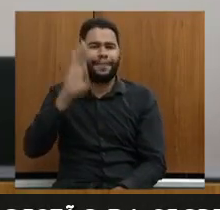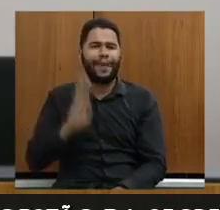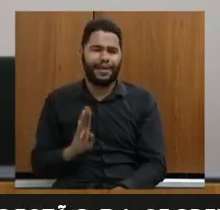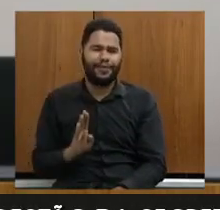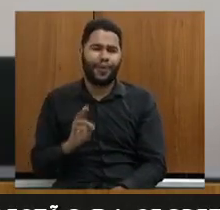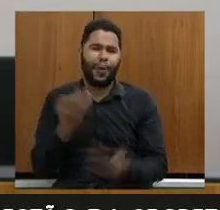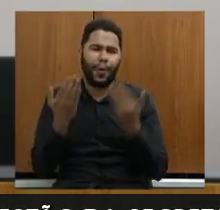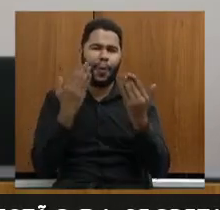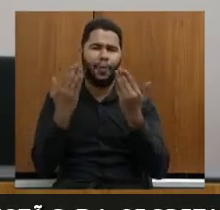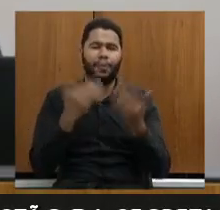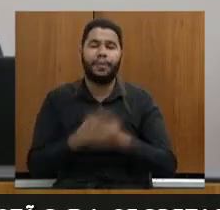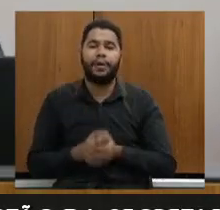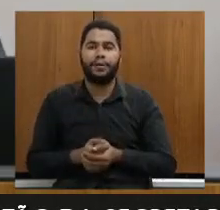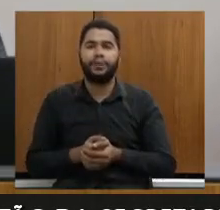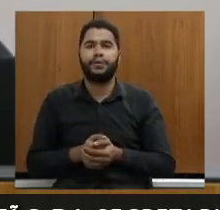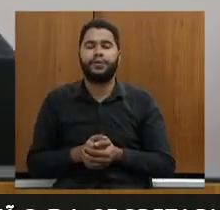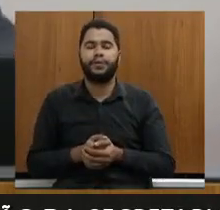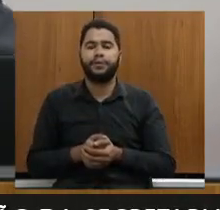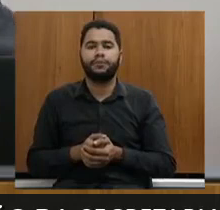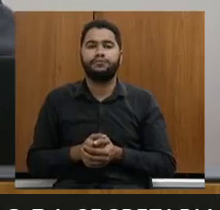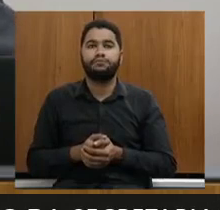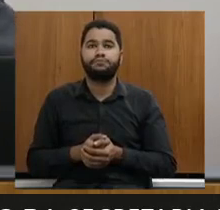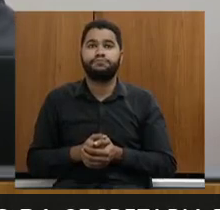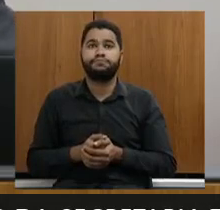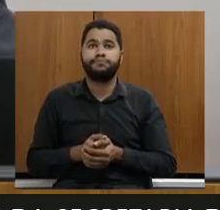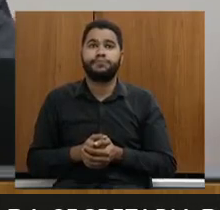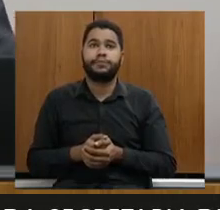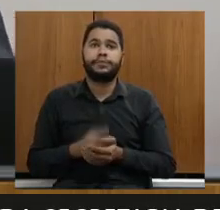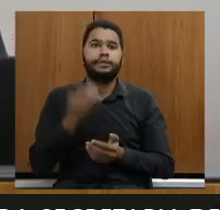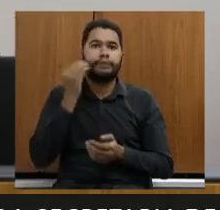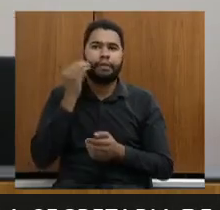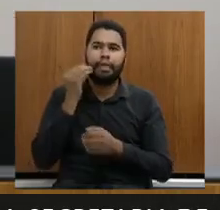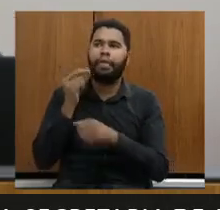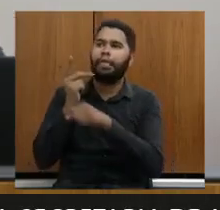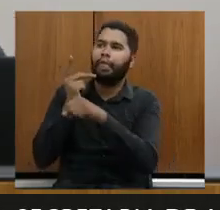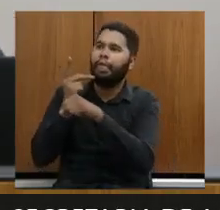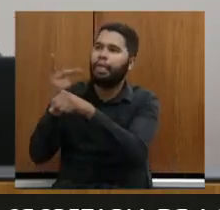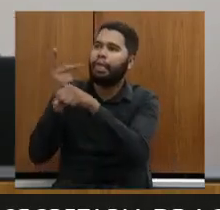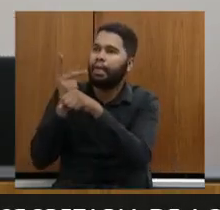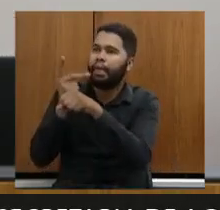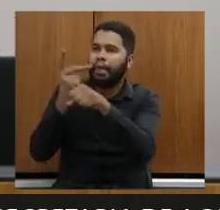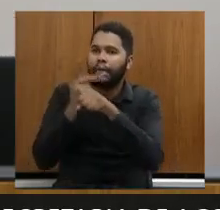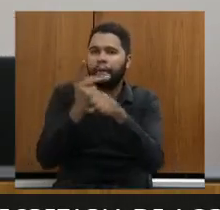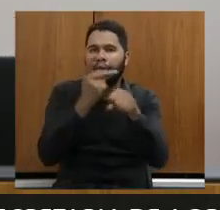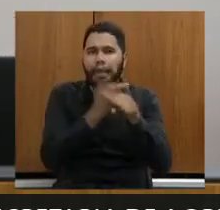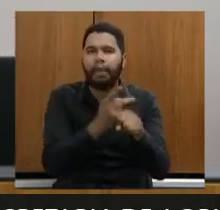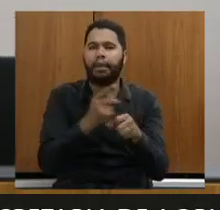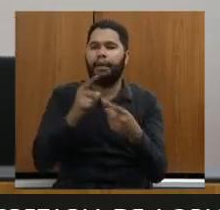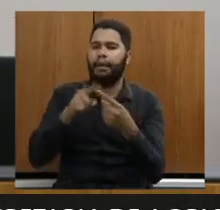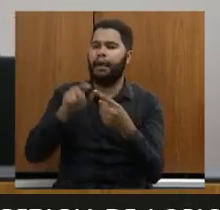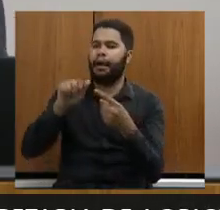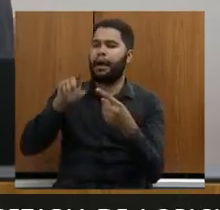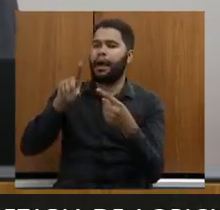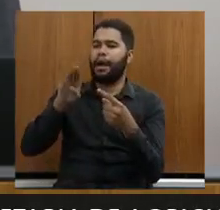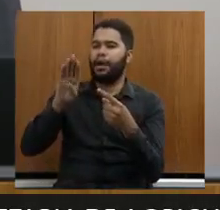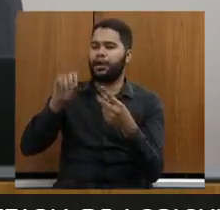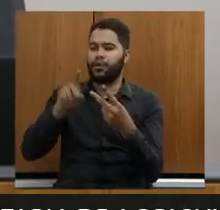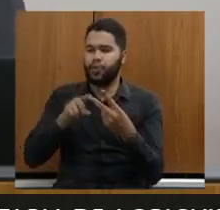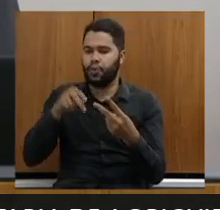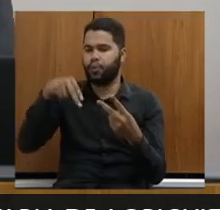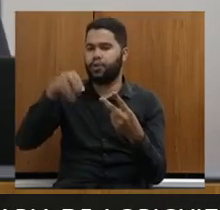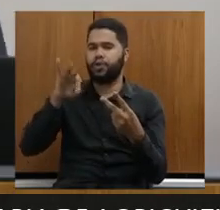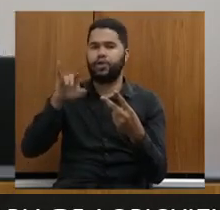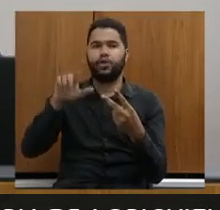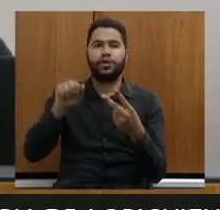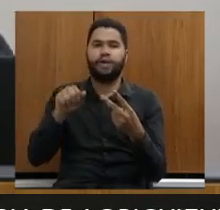aconteceria no triângulo tão ficar buscando adubo lá fora nitrogenado lá fora é claro que nós vamos pagar